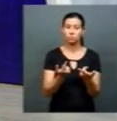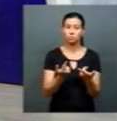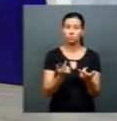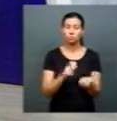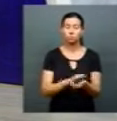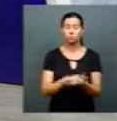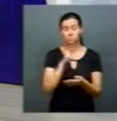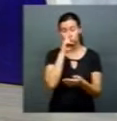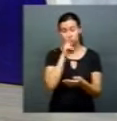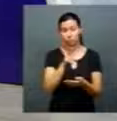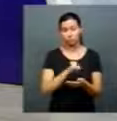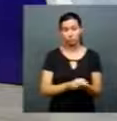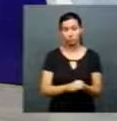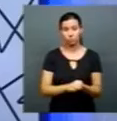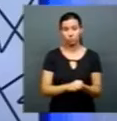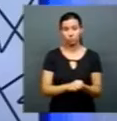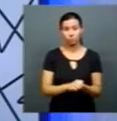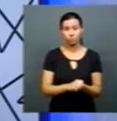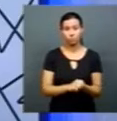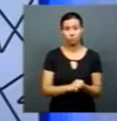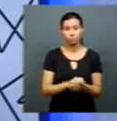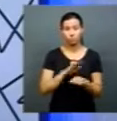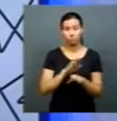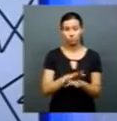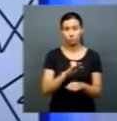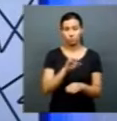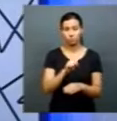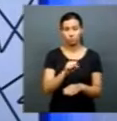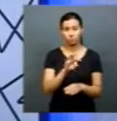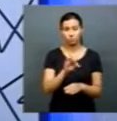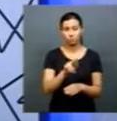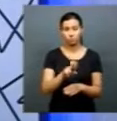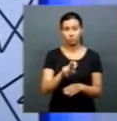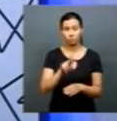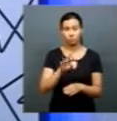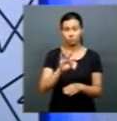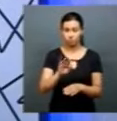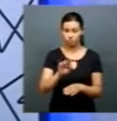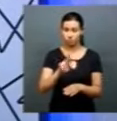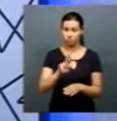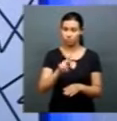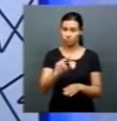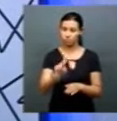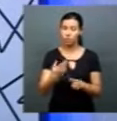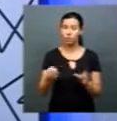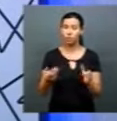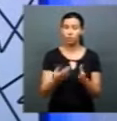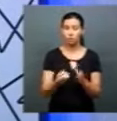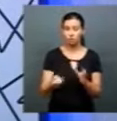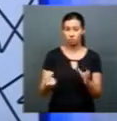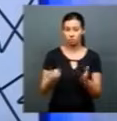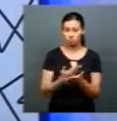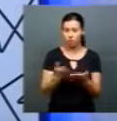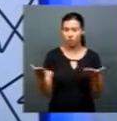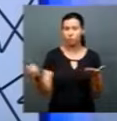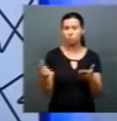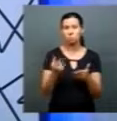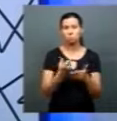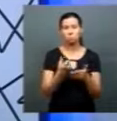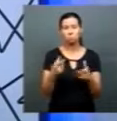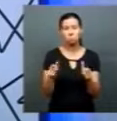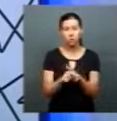linha forte para o desenvolvimento de startups, né, que começam, via de regra, como empresas de pequeno porte, uhum, e têm